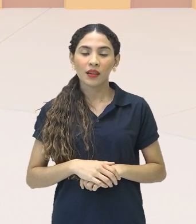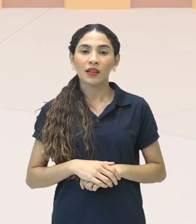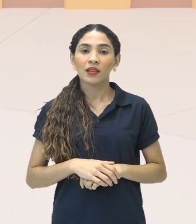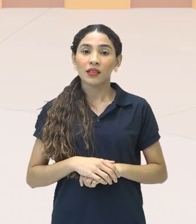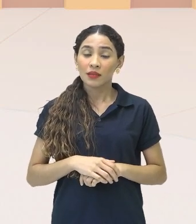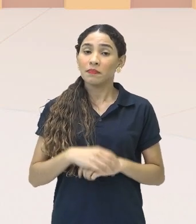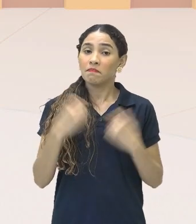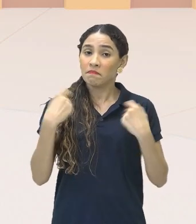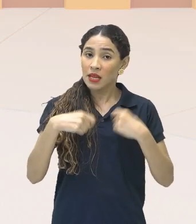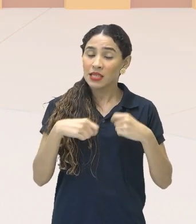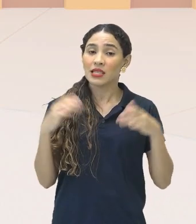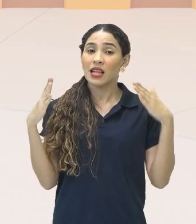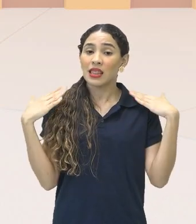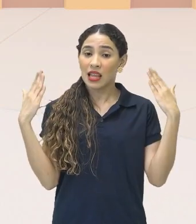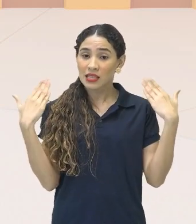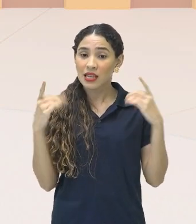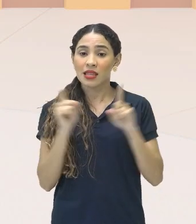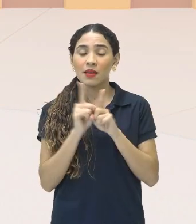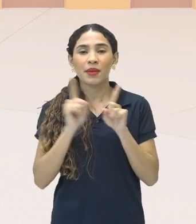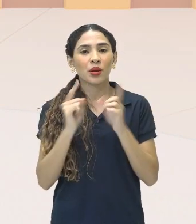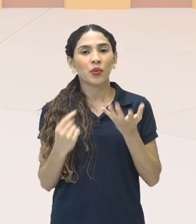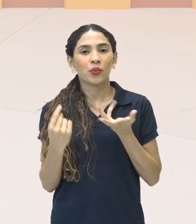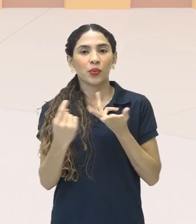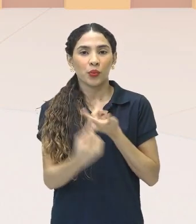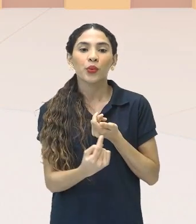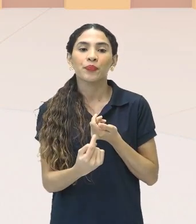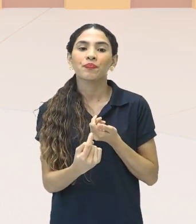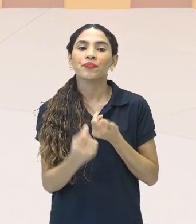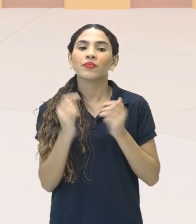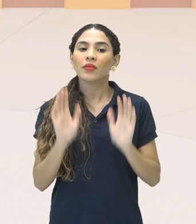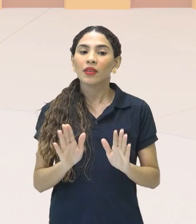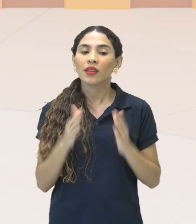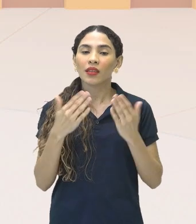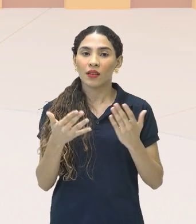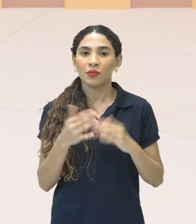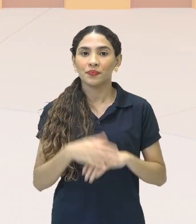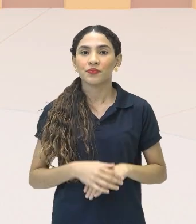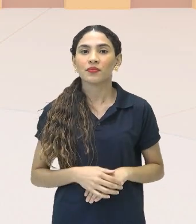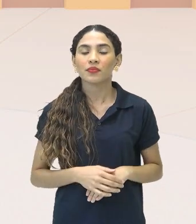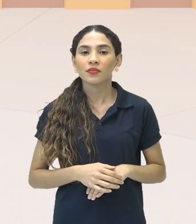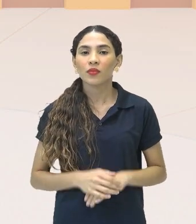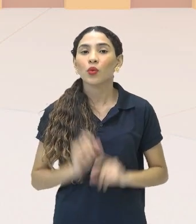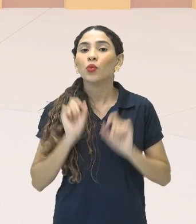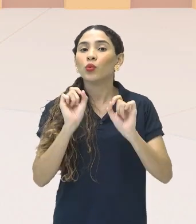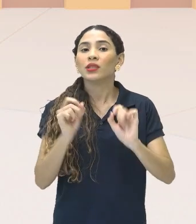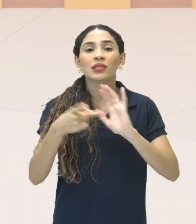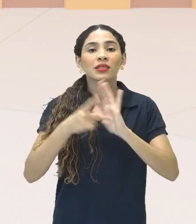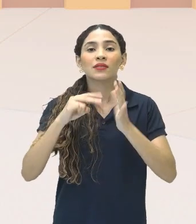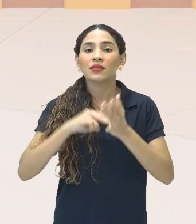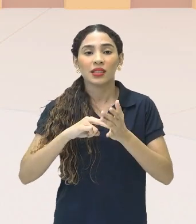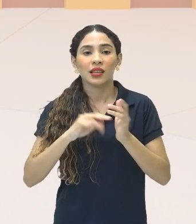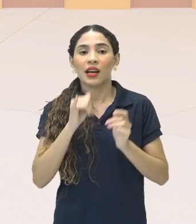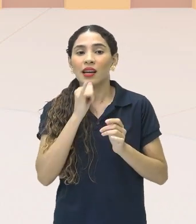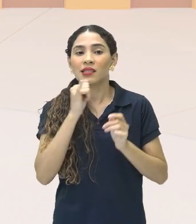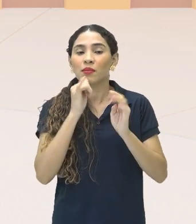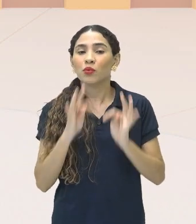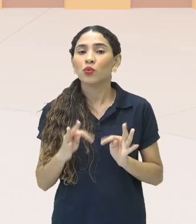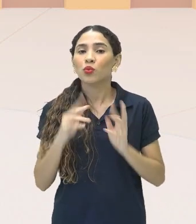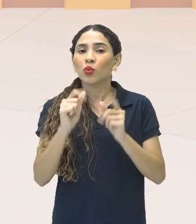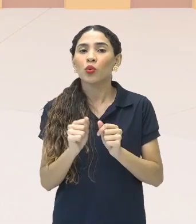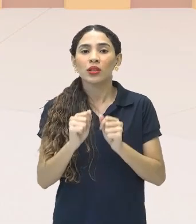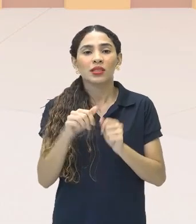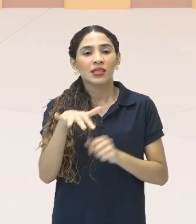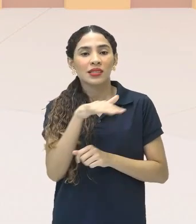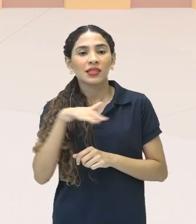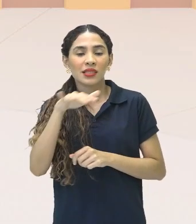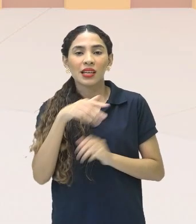precisa de lazer. É tudo isso aí. Então, o que significa, então, todas essas